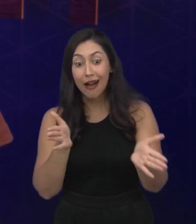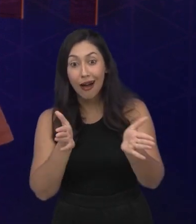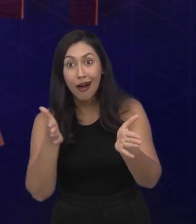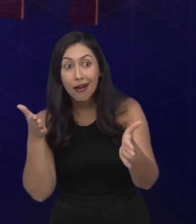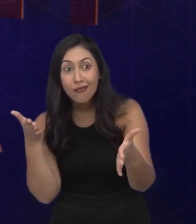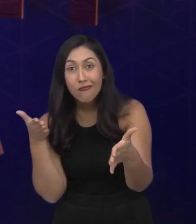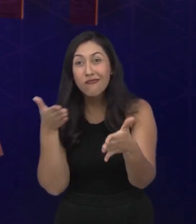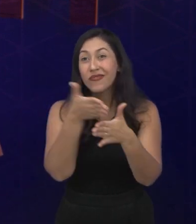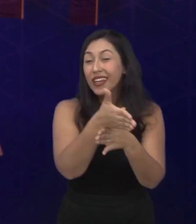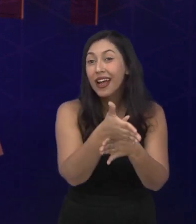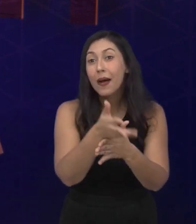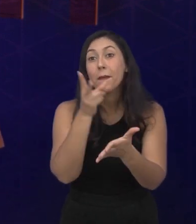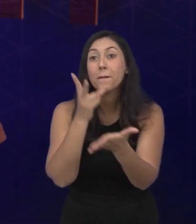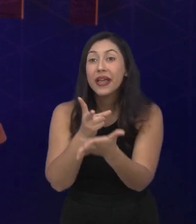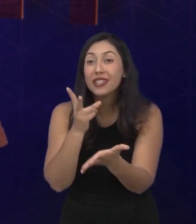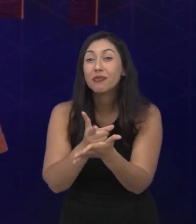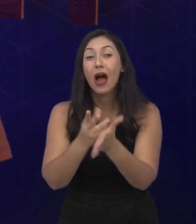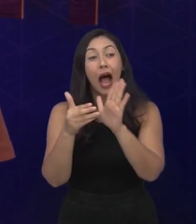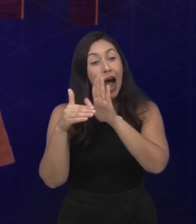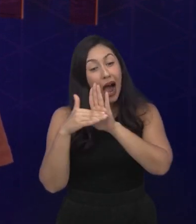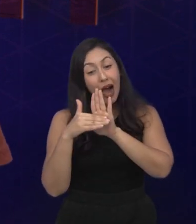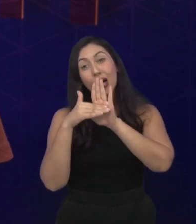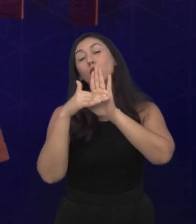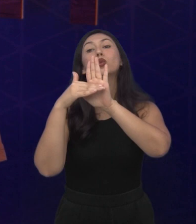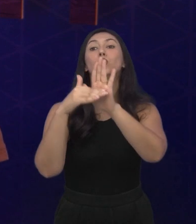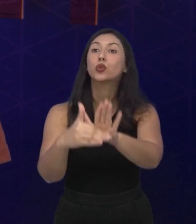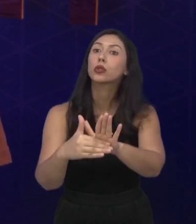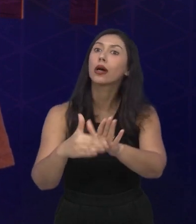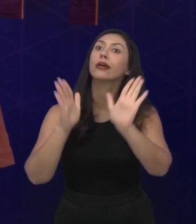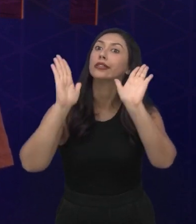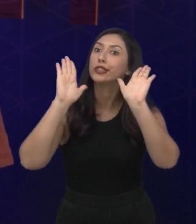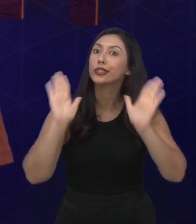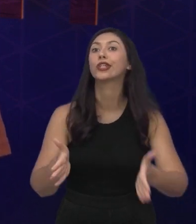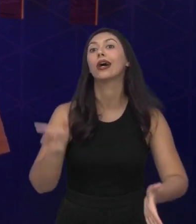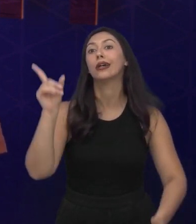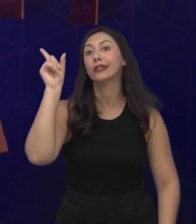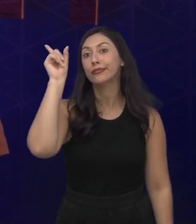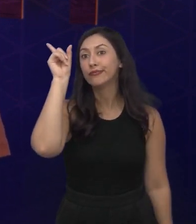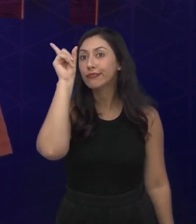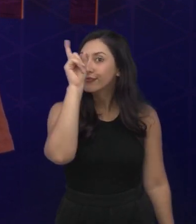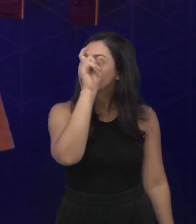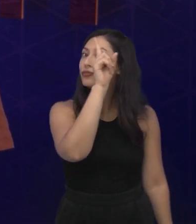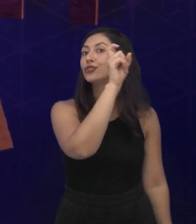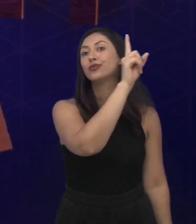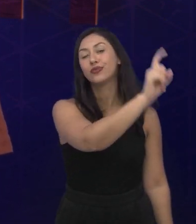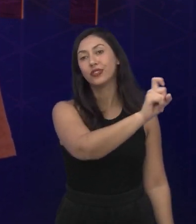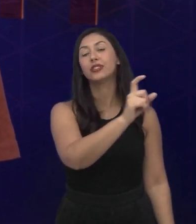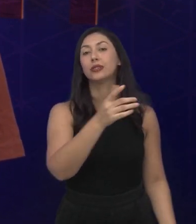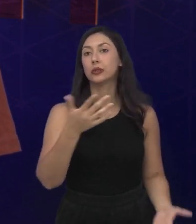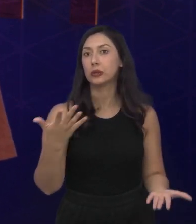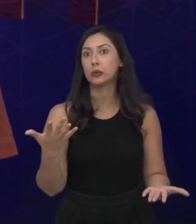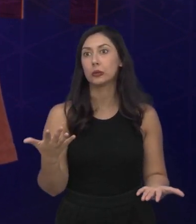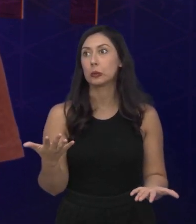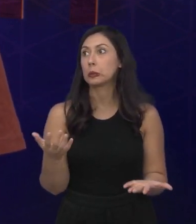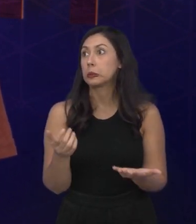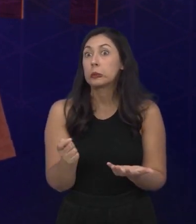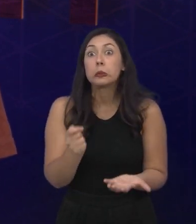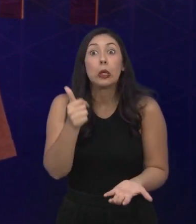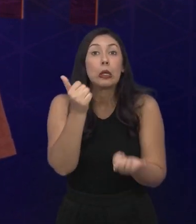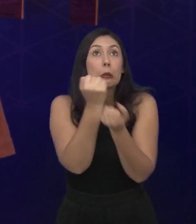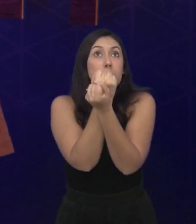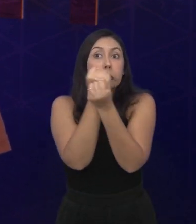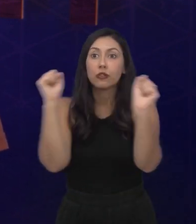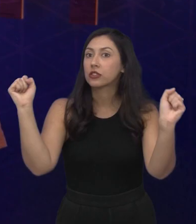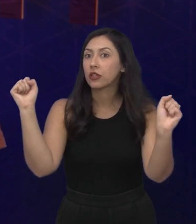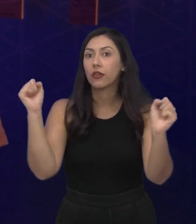o acesso, até a ajuda, né, levar ajuda para esses países acaba sendo uma missão quase